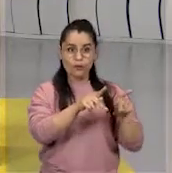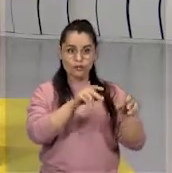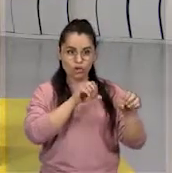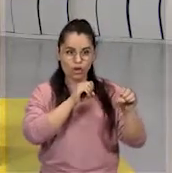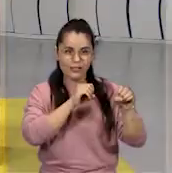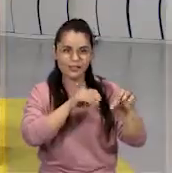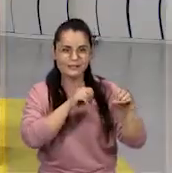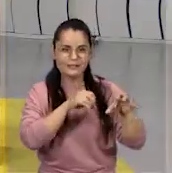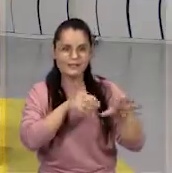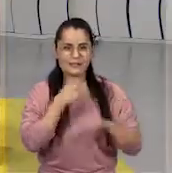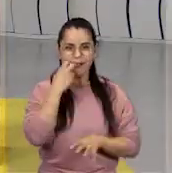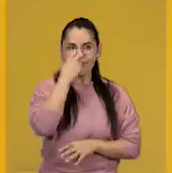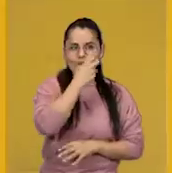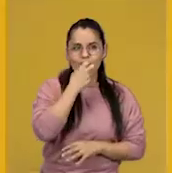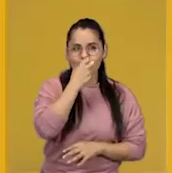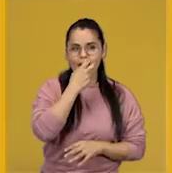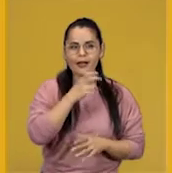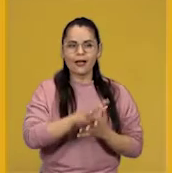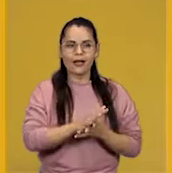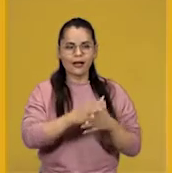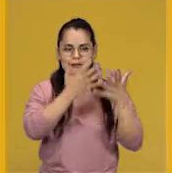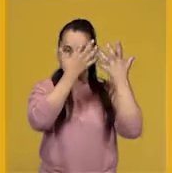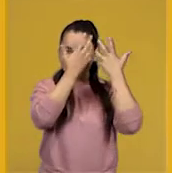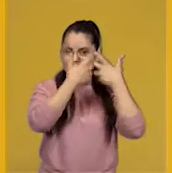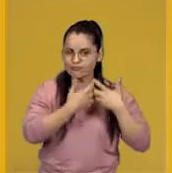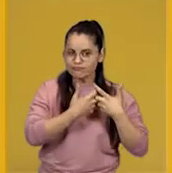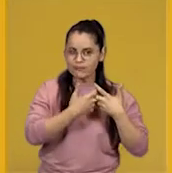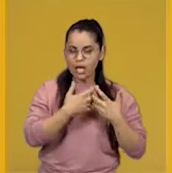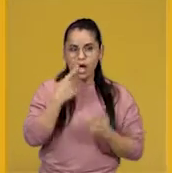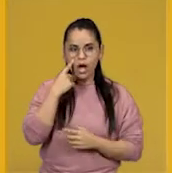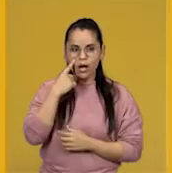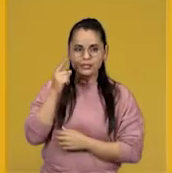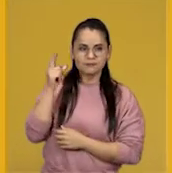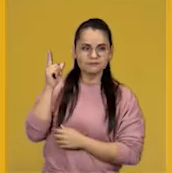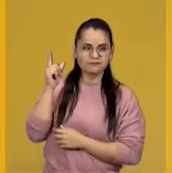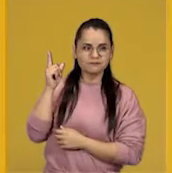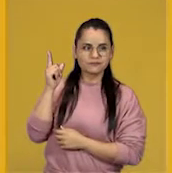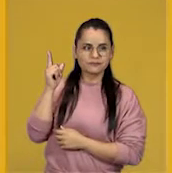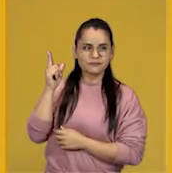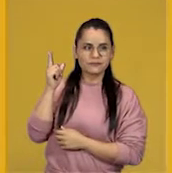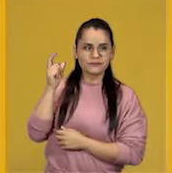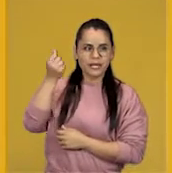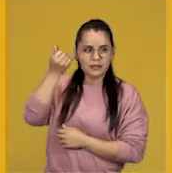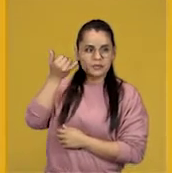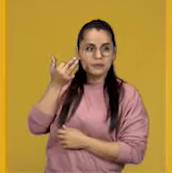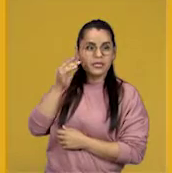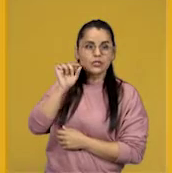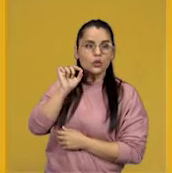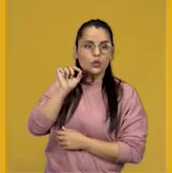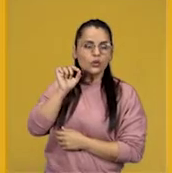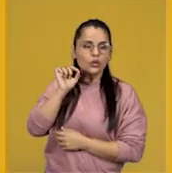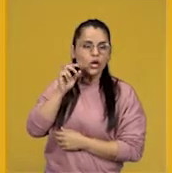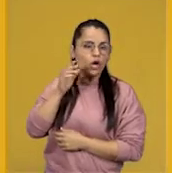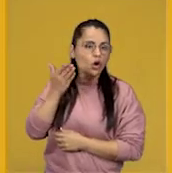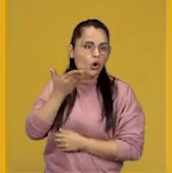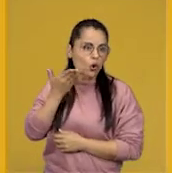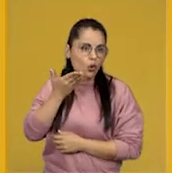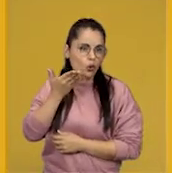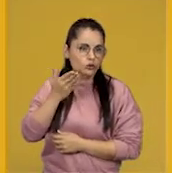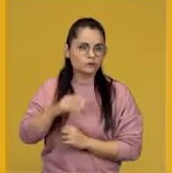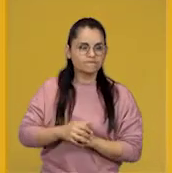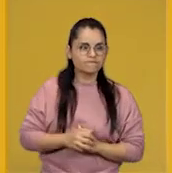da oratória e da retórica. Eu coloquei aqui para vocês entenderem o que é oratória e retórica que a gente utiliza no cotidiano de